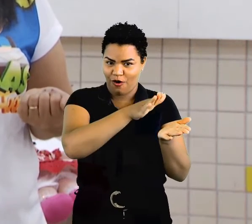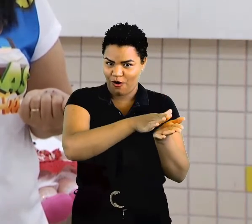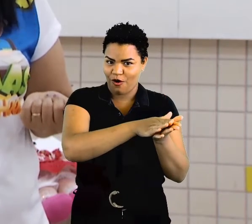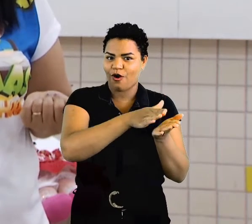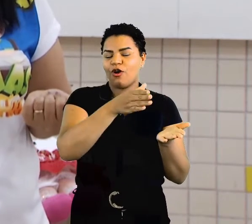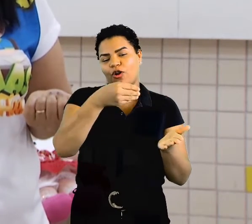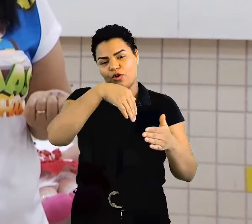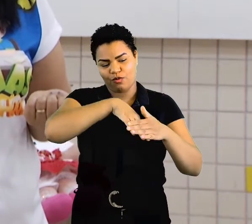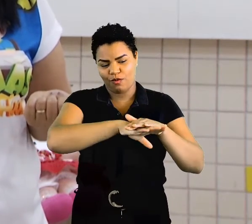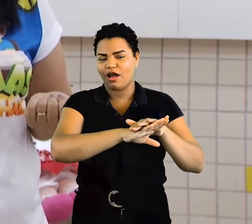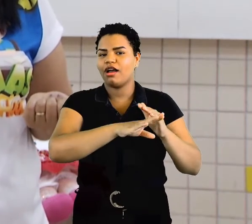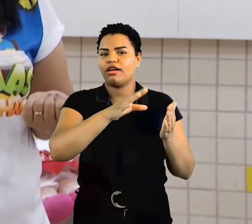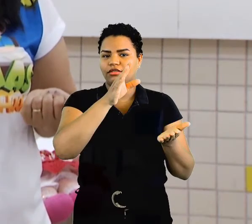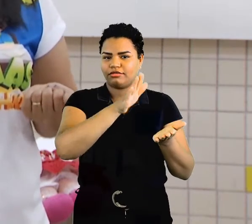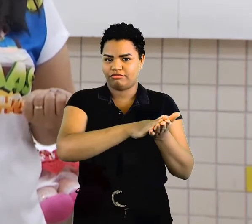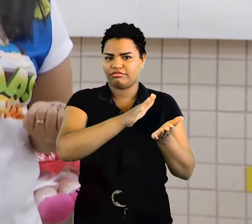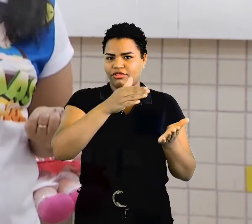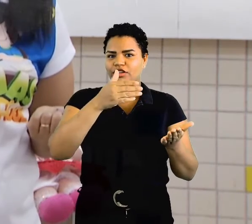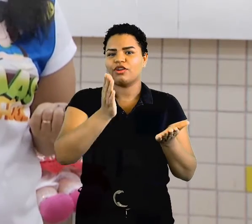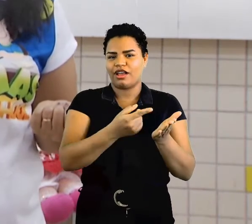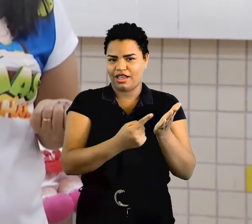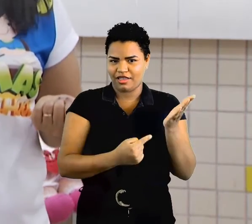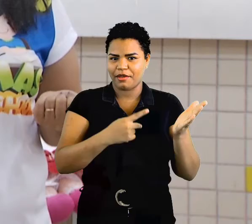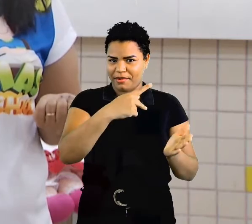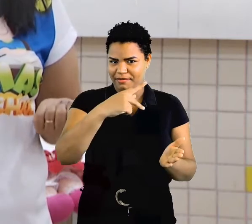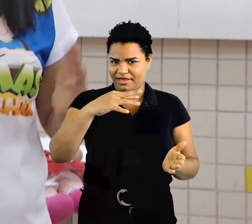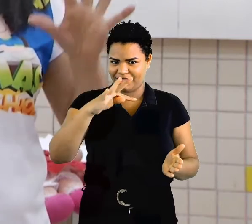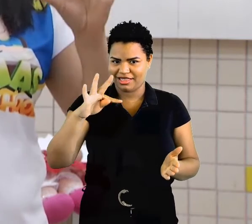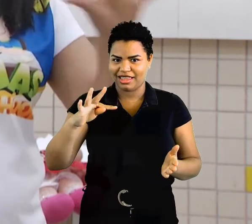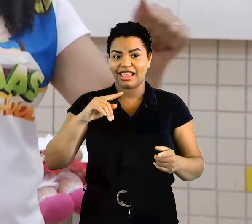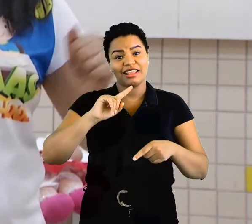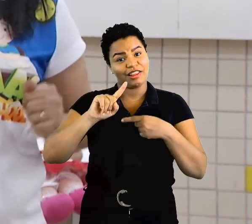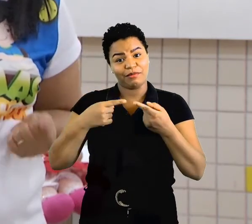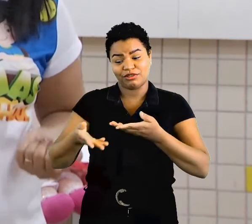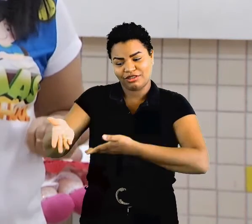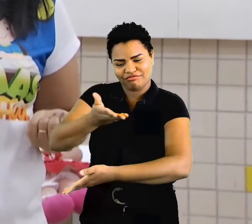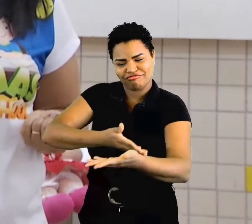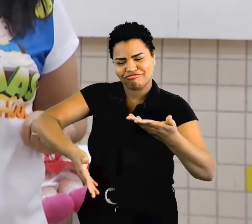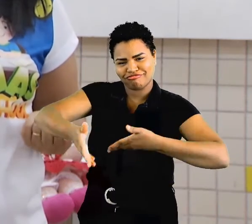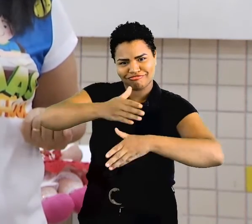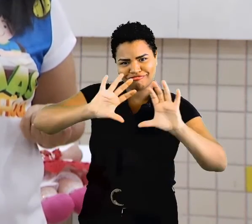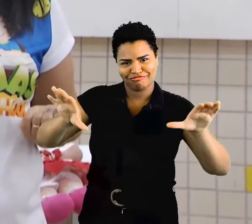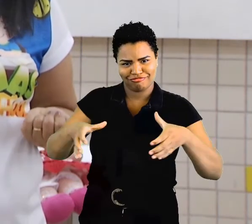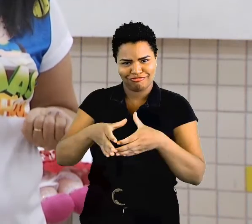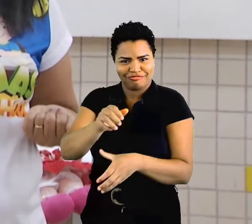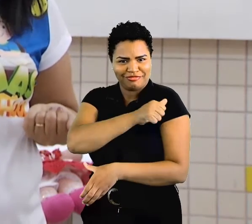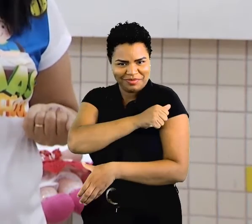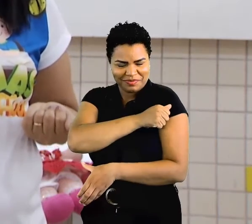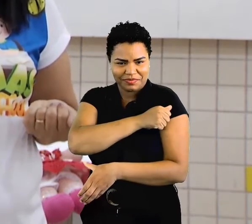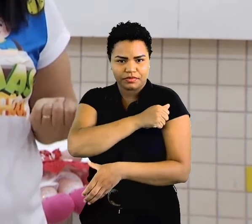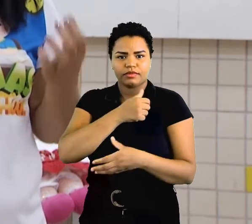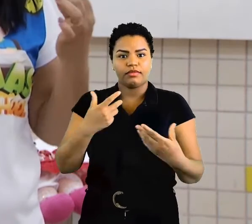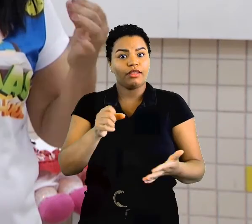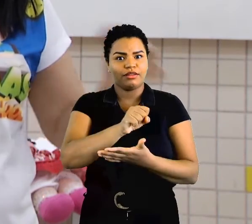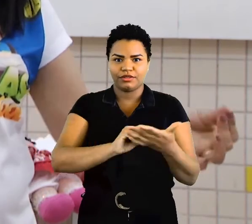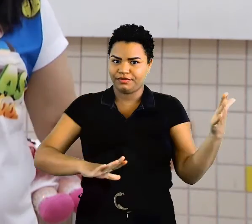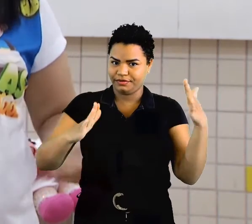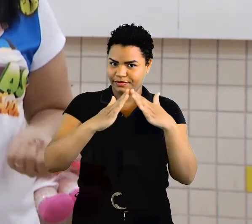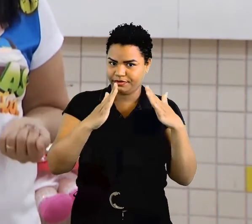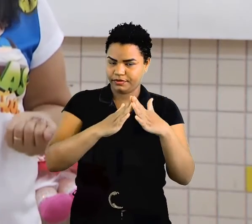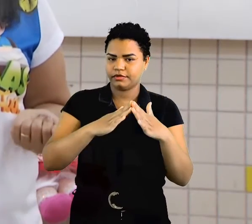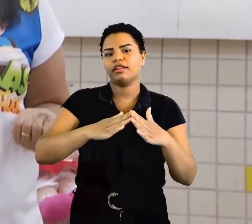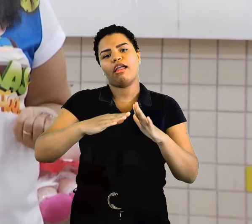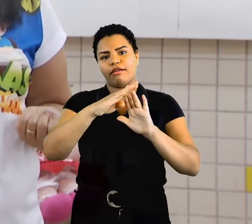você compartilhar com a sua turma. Então agora que você já tem a tarefa de casa, que é preparar uma receita, anotar